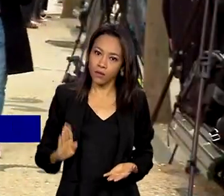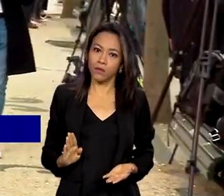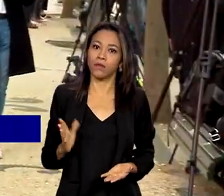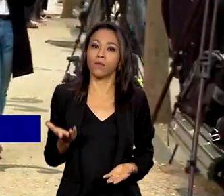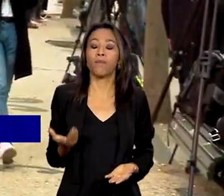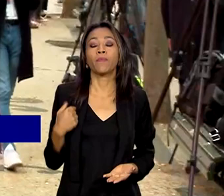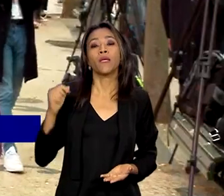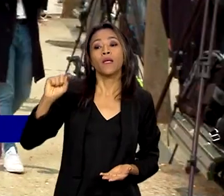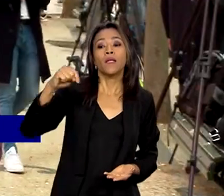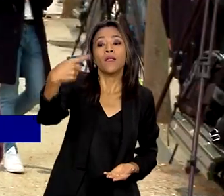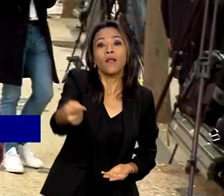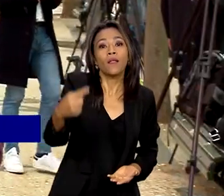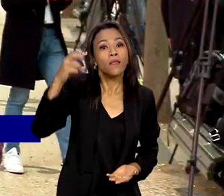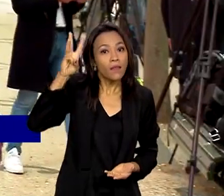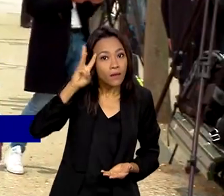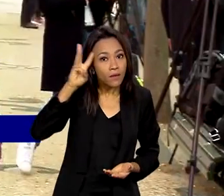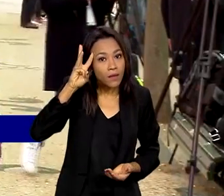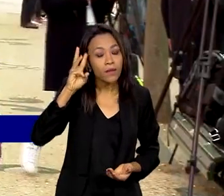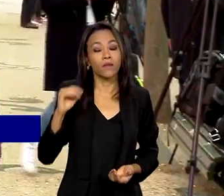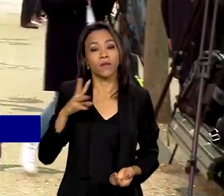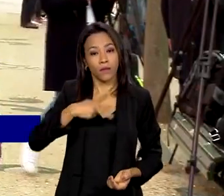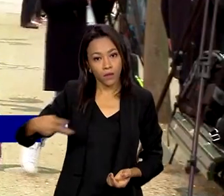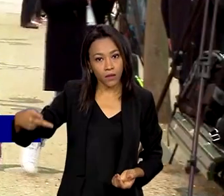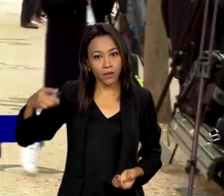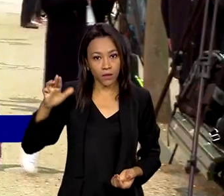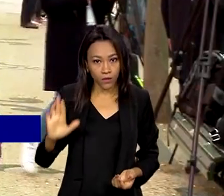terça-feira, o presidente vai para a